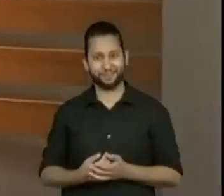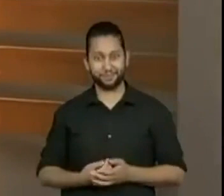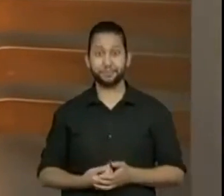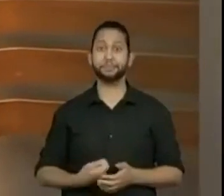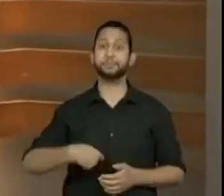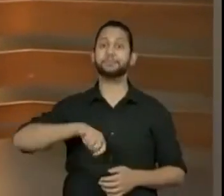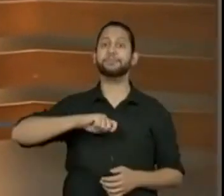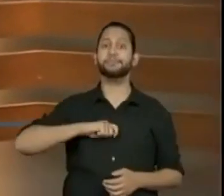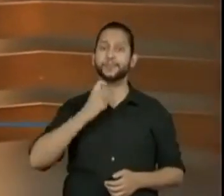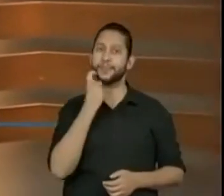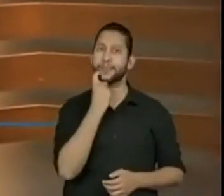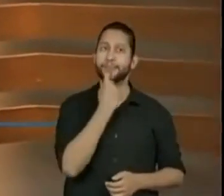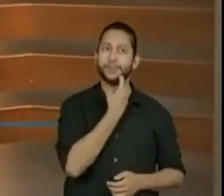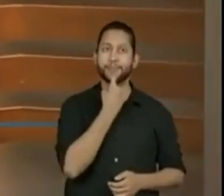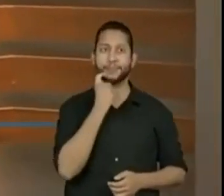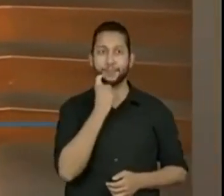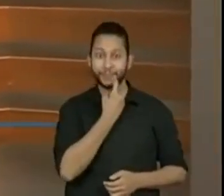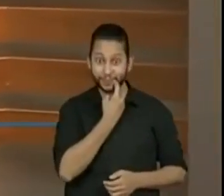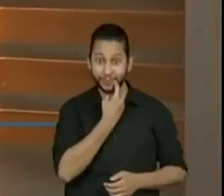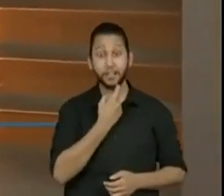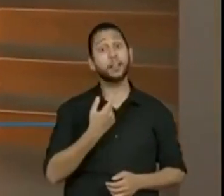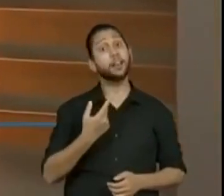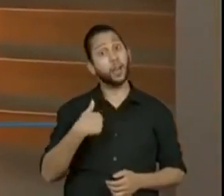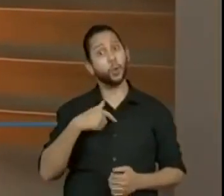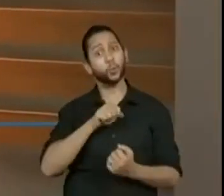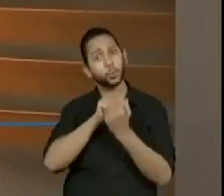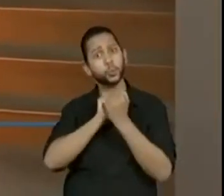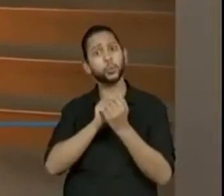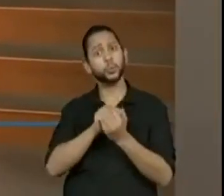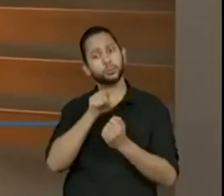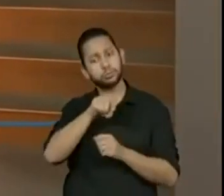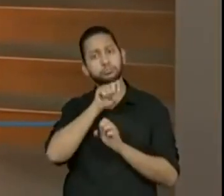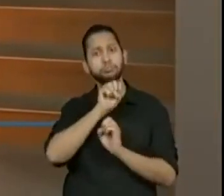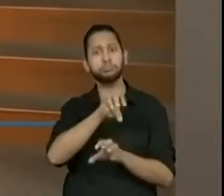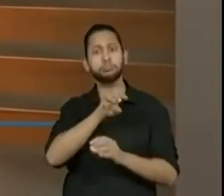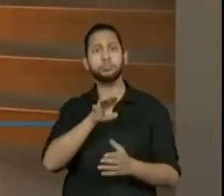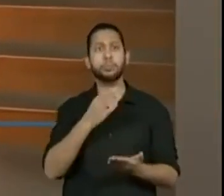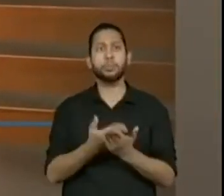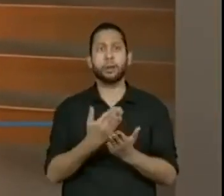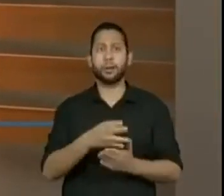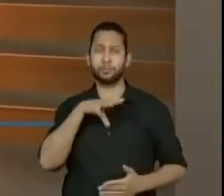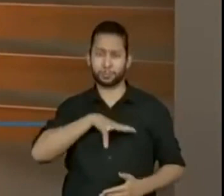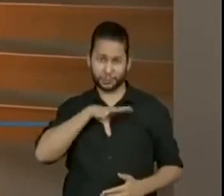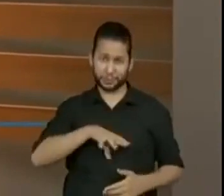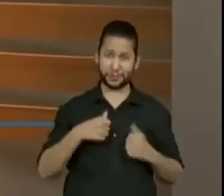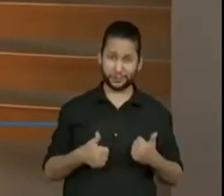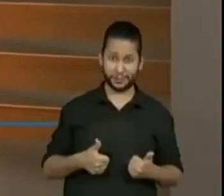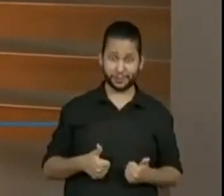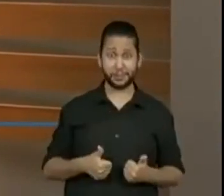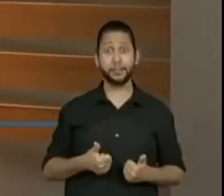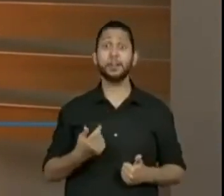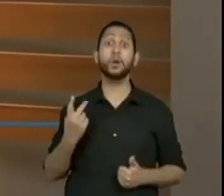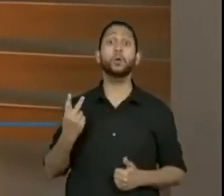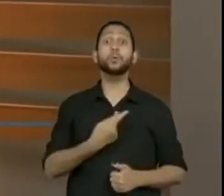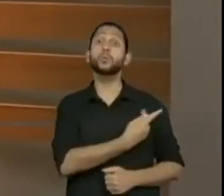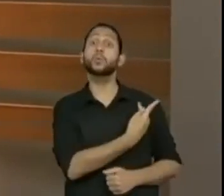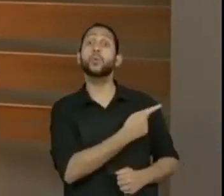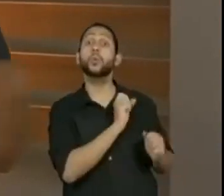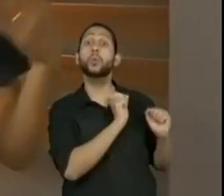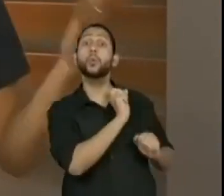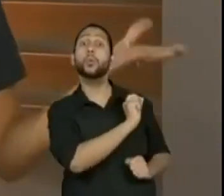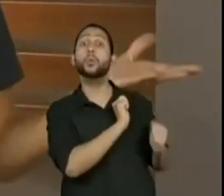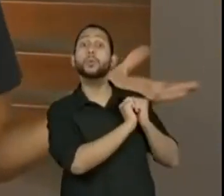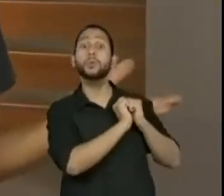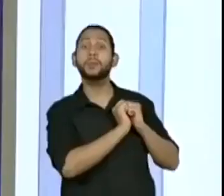sou a professora Karen Alencar e estou acompanhando vocês nas aulas de língua portuguesa. E junto comigo hoje está